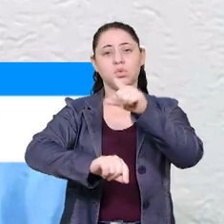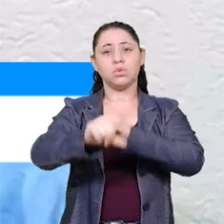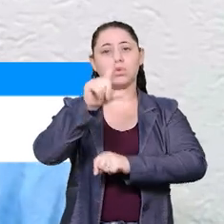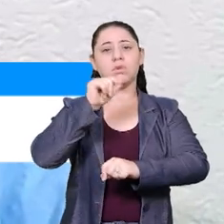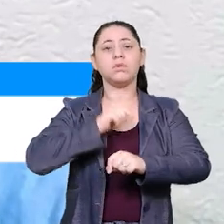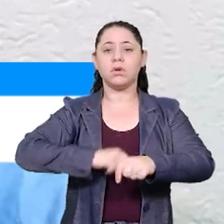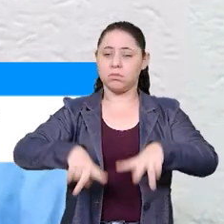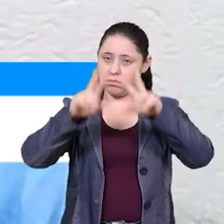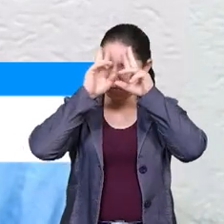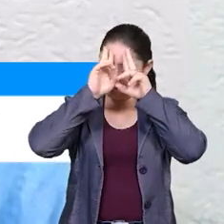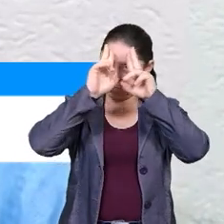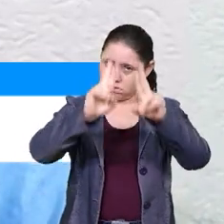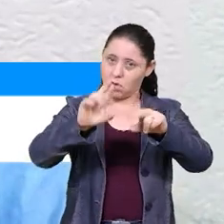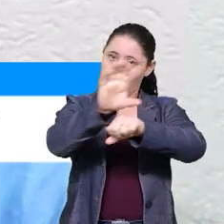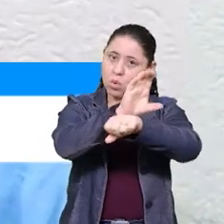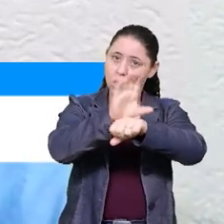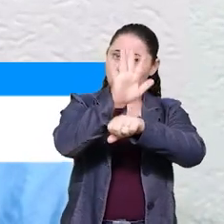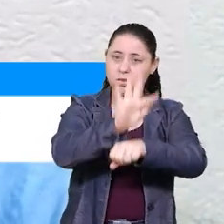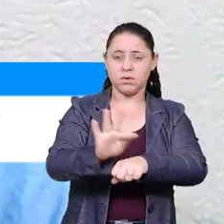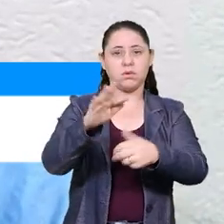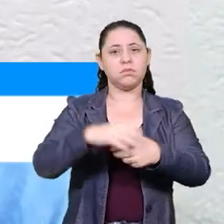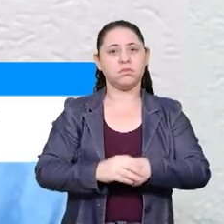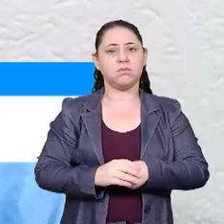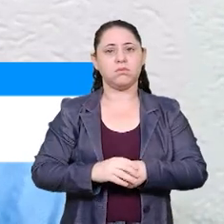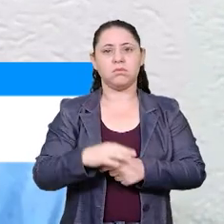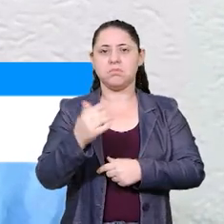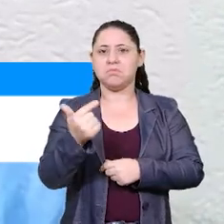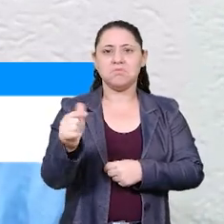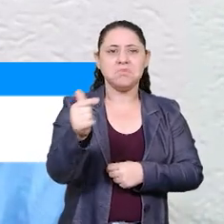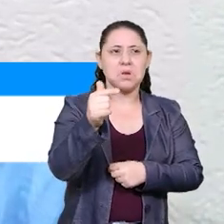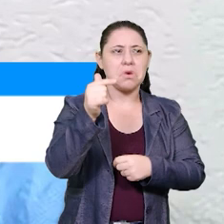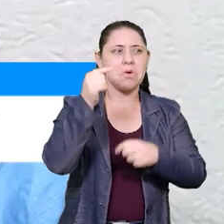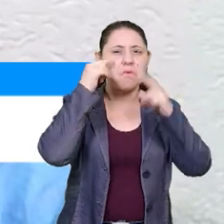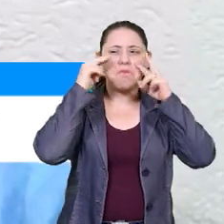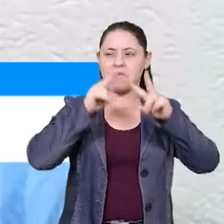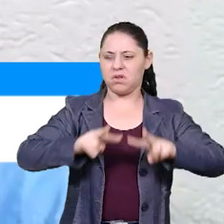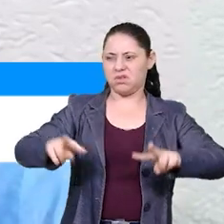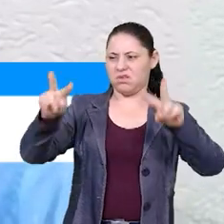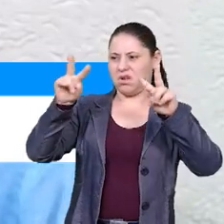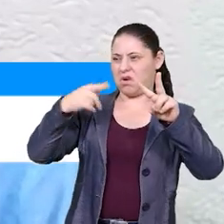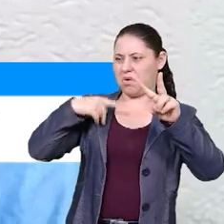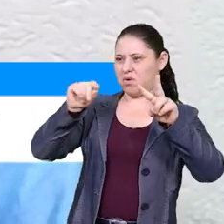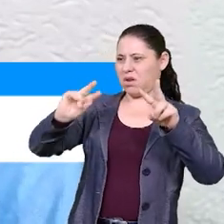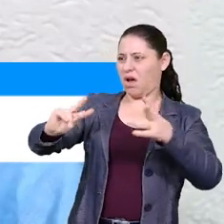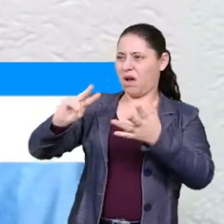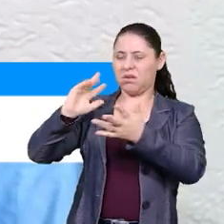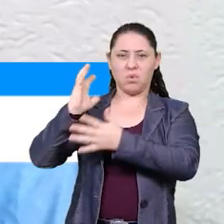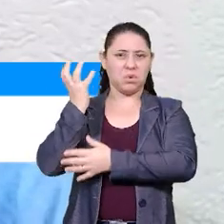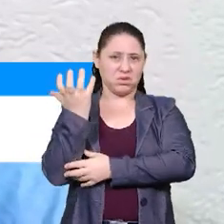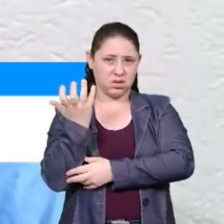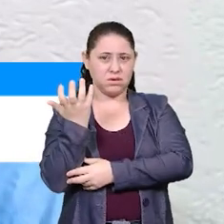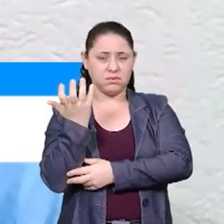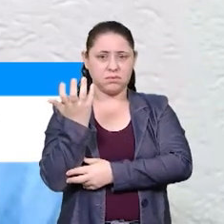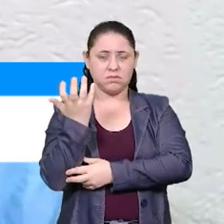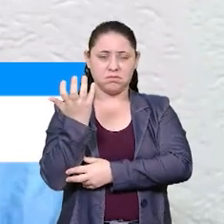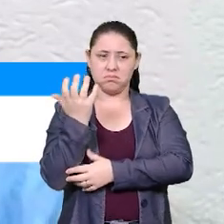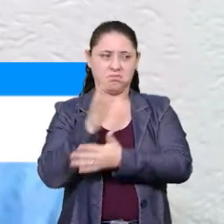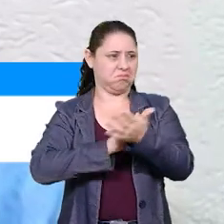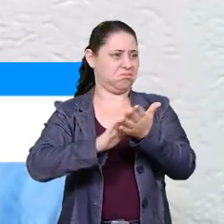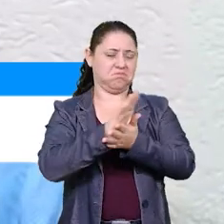esperançoso é o nosso presidente foi eleito respeitar a constituição não tem nada